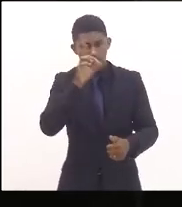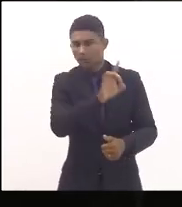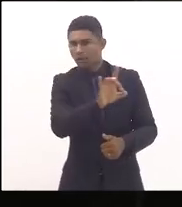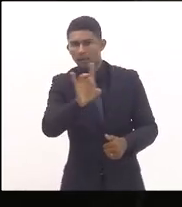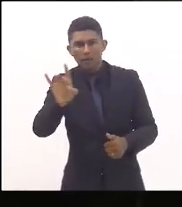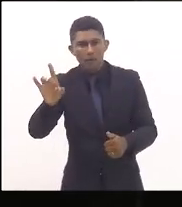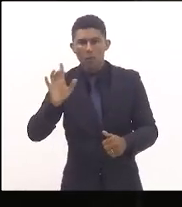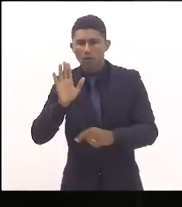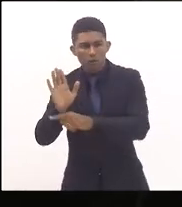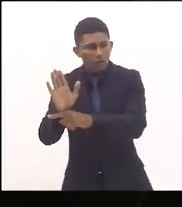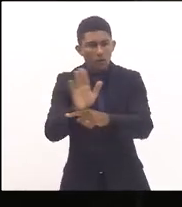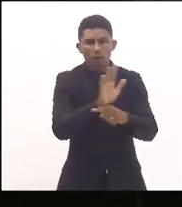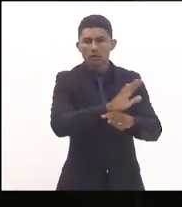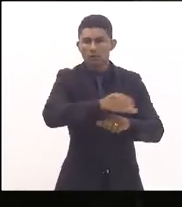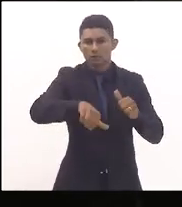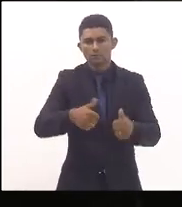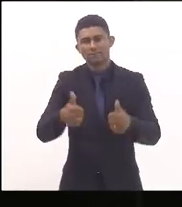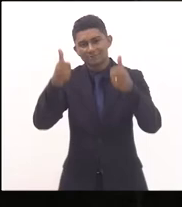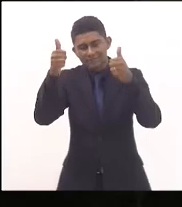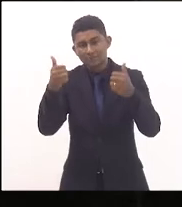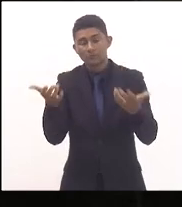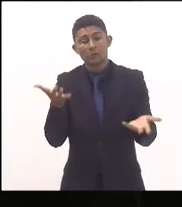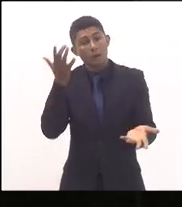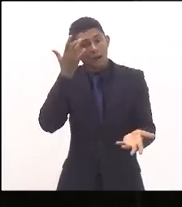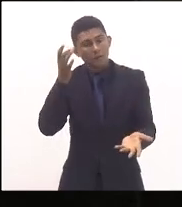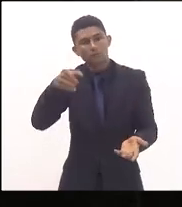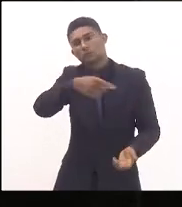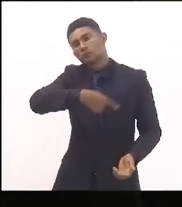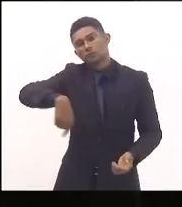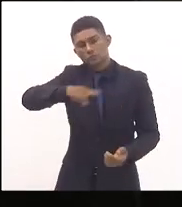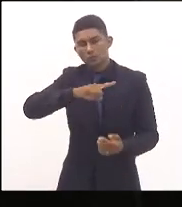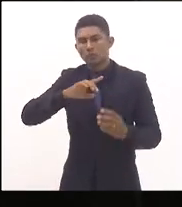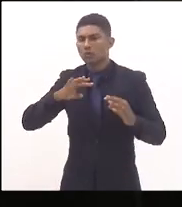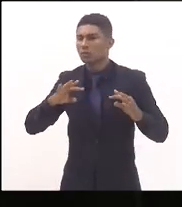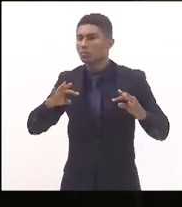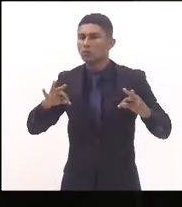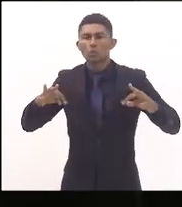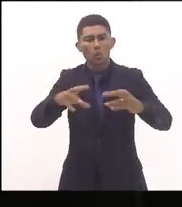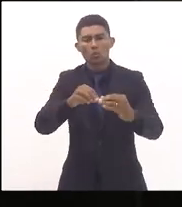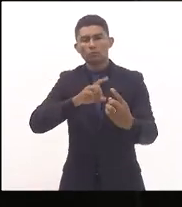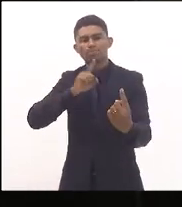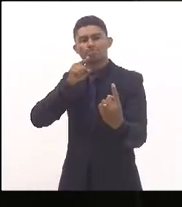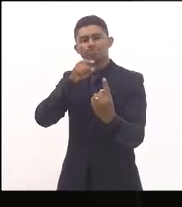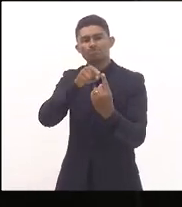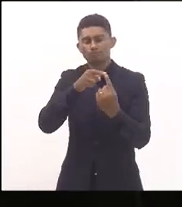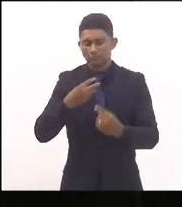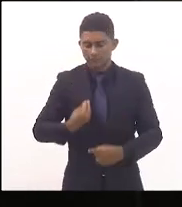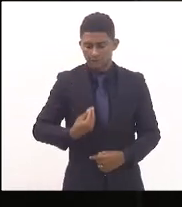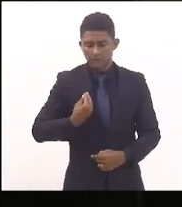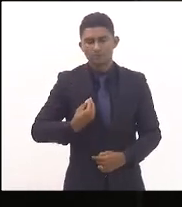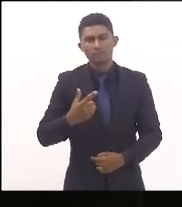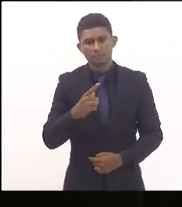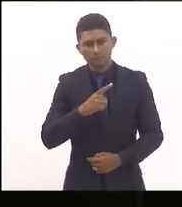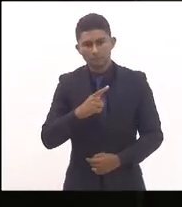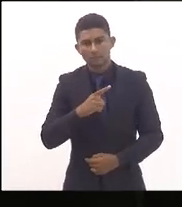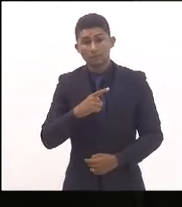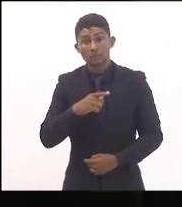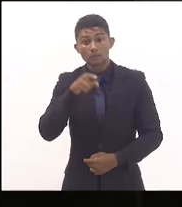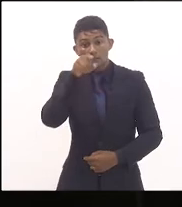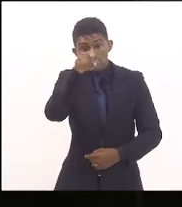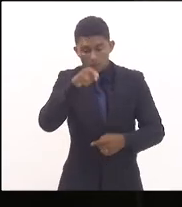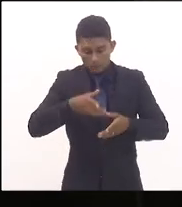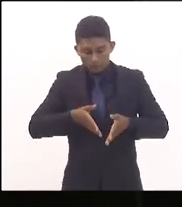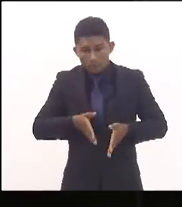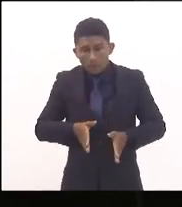pudesse encontrar eu acho que todos nós temos uma missão uma missão de vida uma missão que foi dada quando